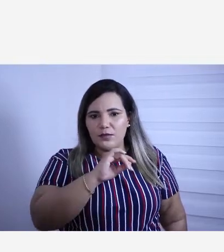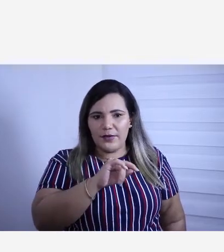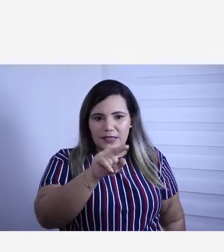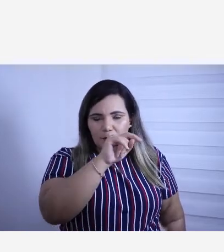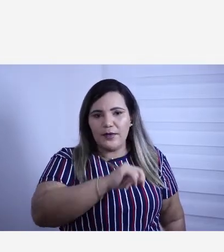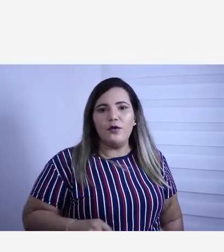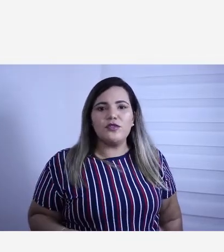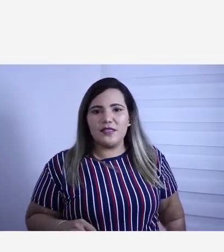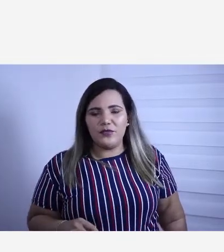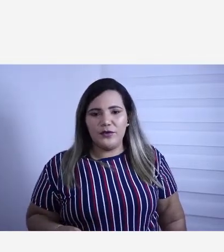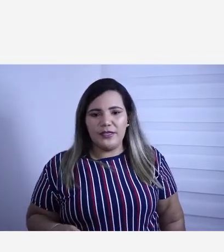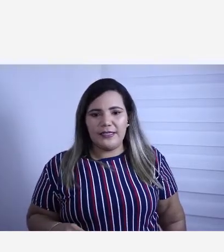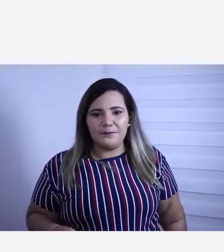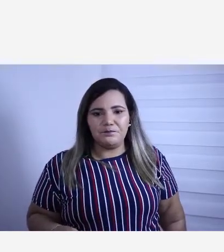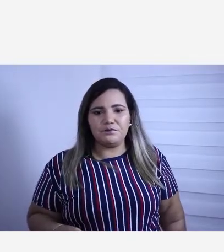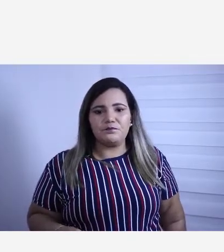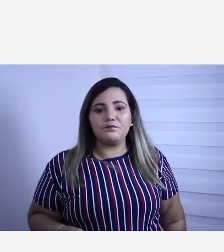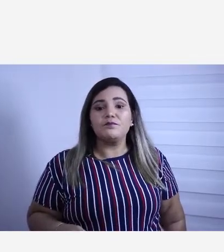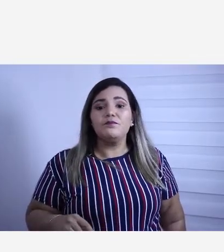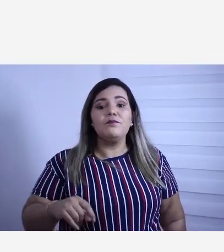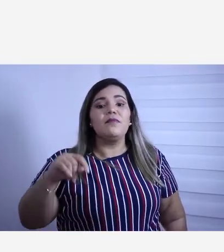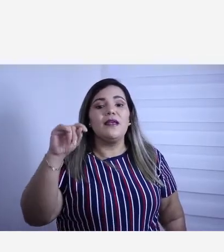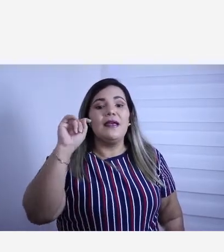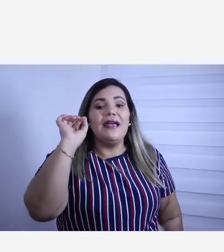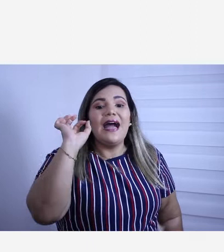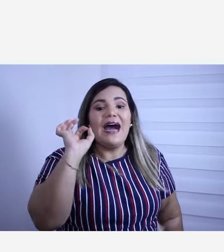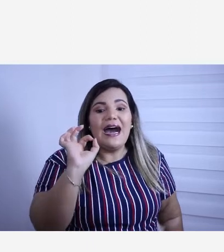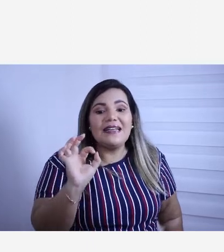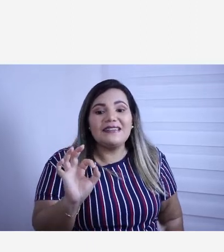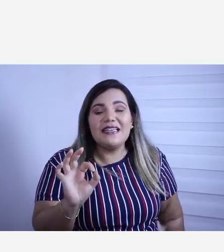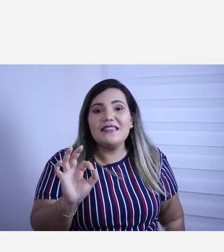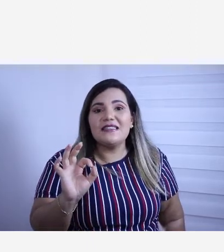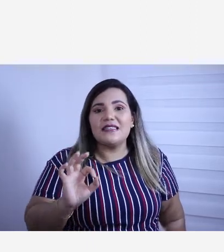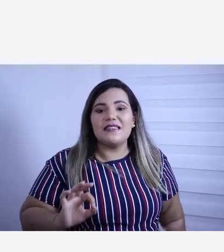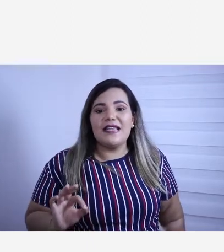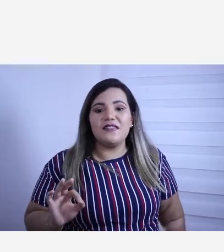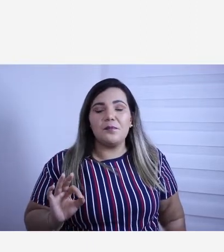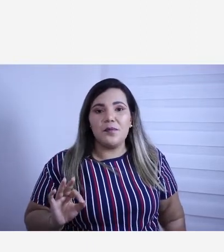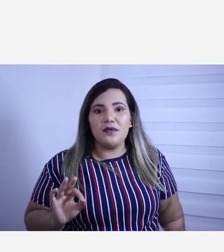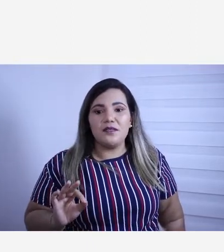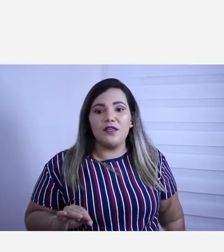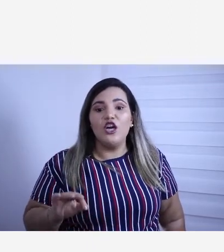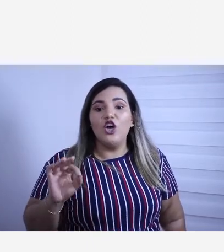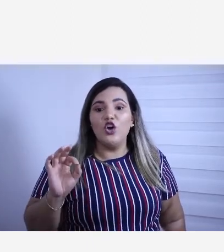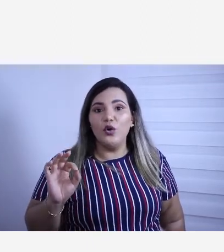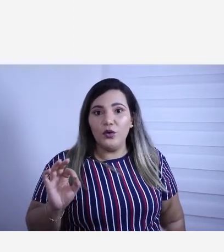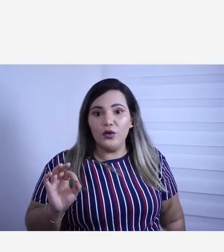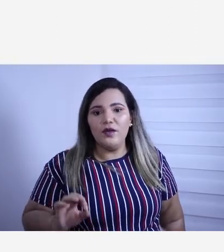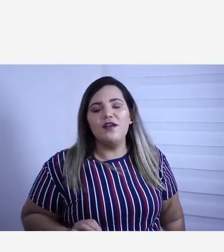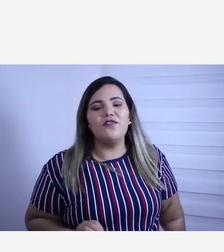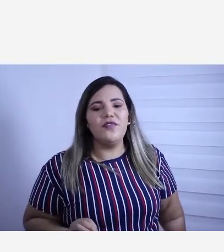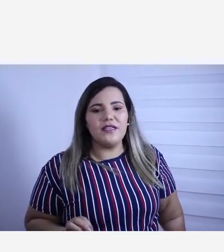simples tá então vamos a um exemplo uso essa figurinha aí e a dente essa força